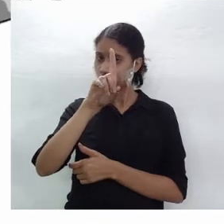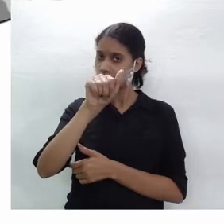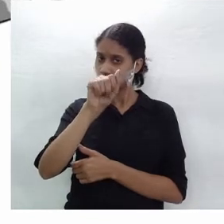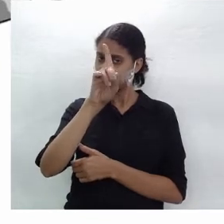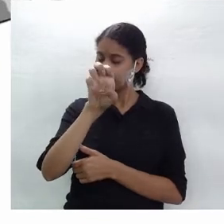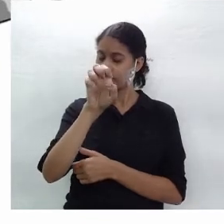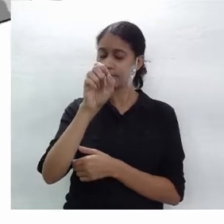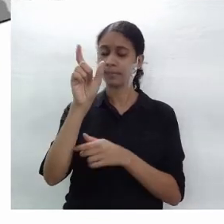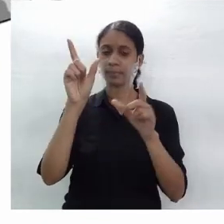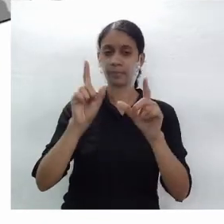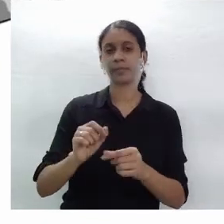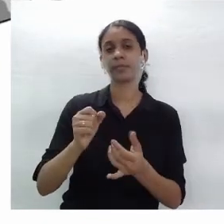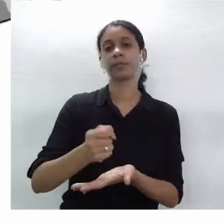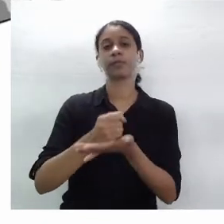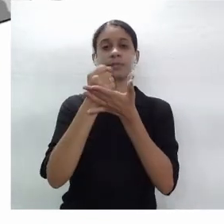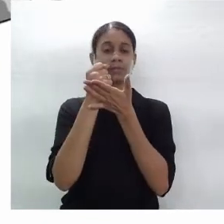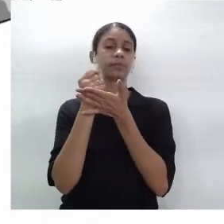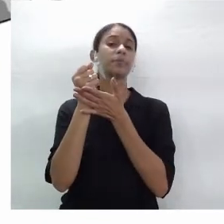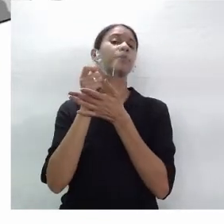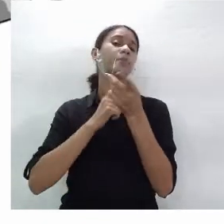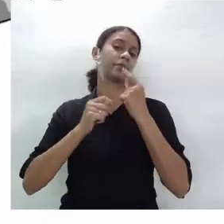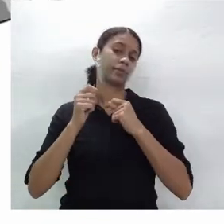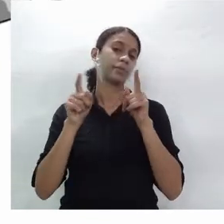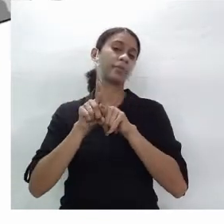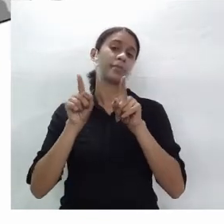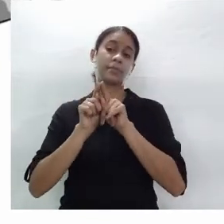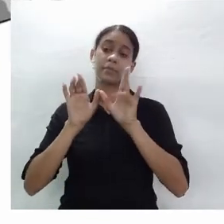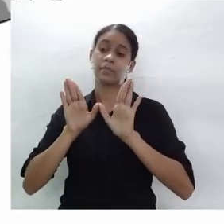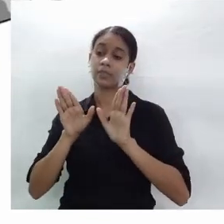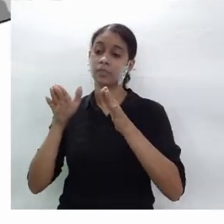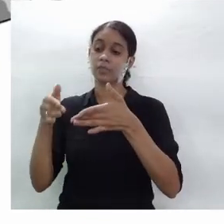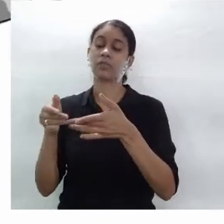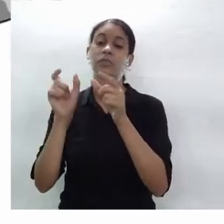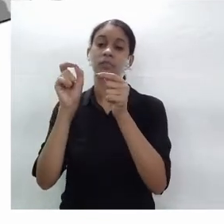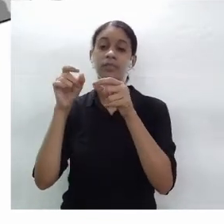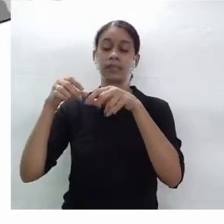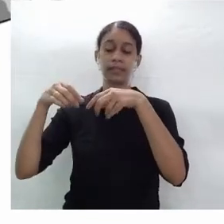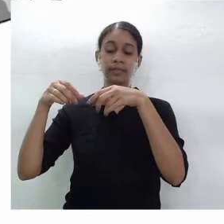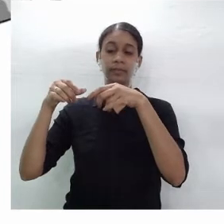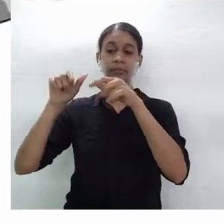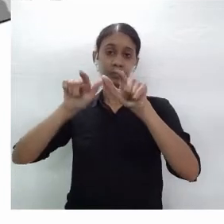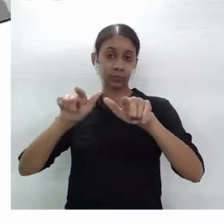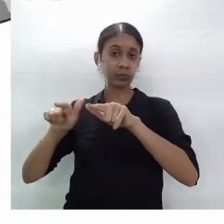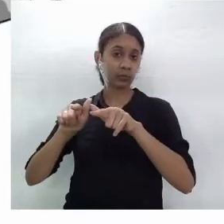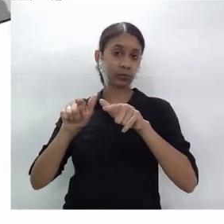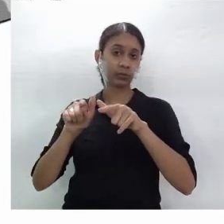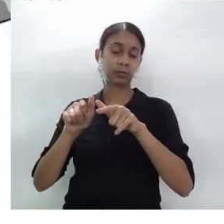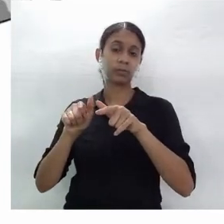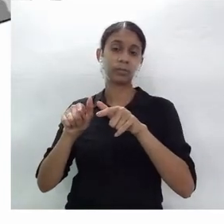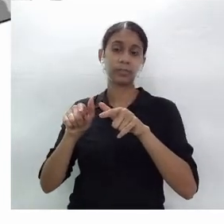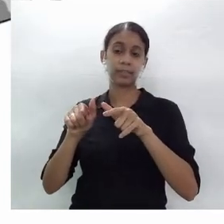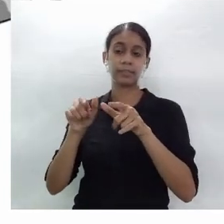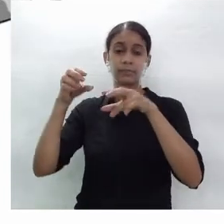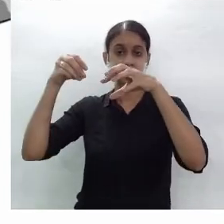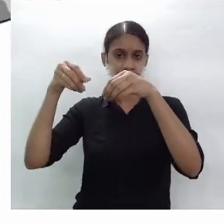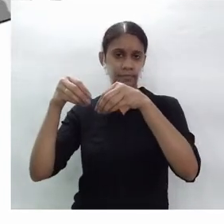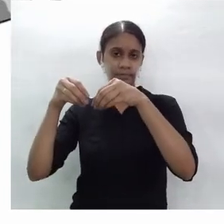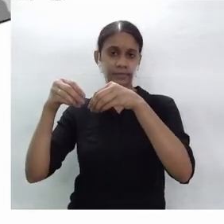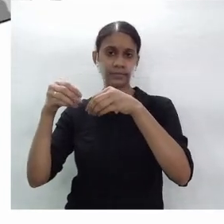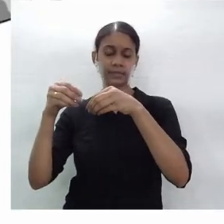E a concentração de terra. A concentração de terra é uma relação de quê? Onde